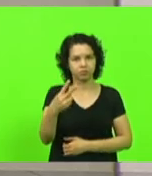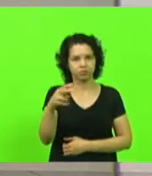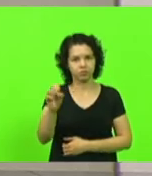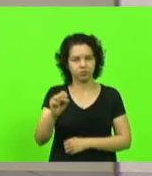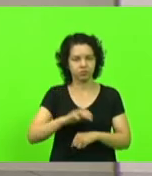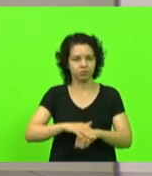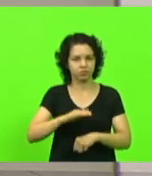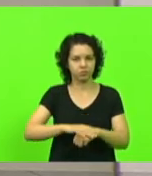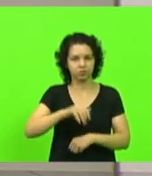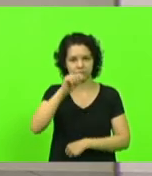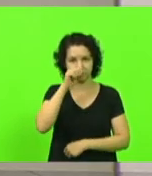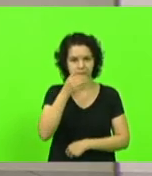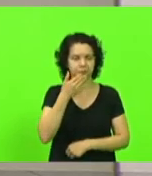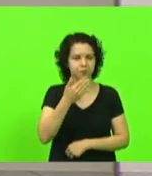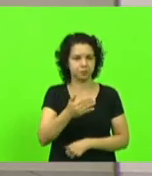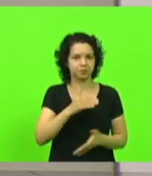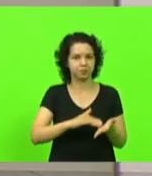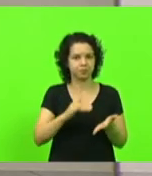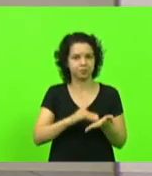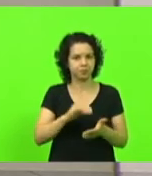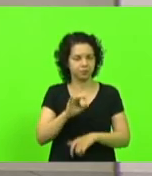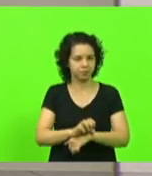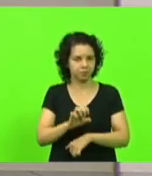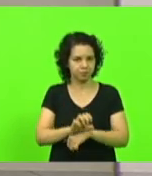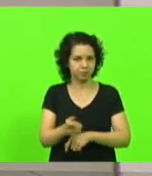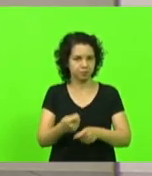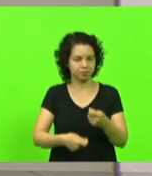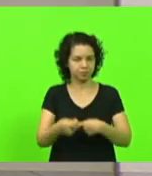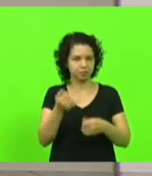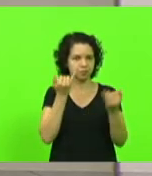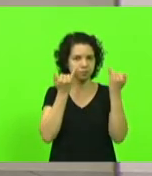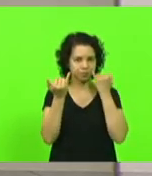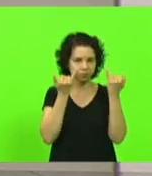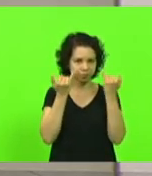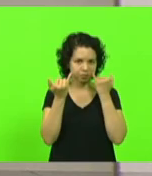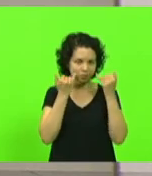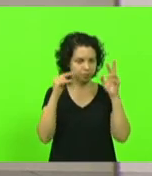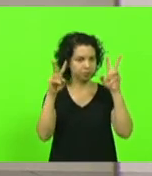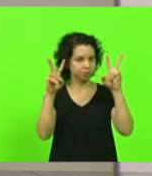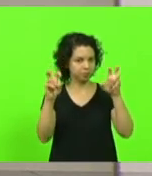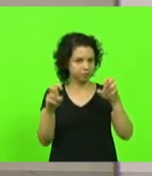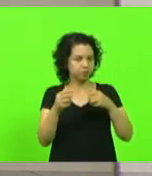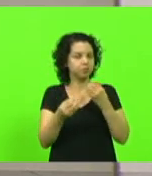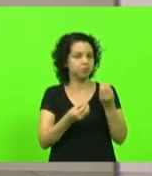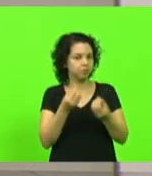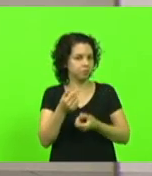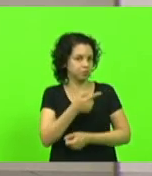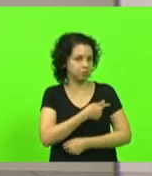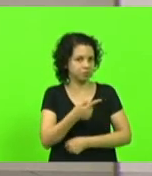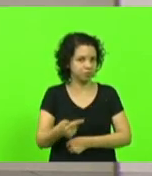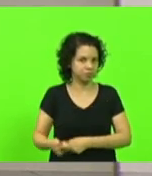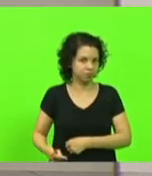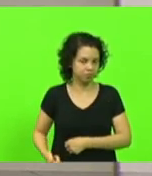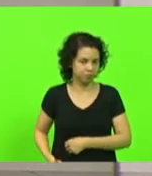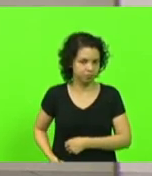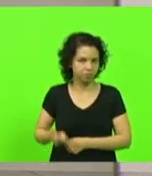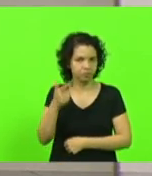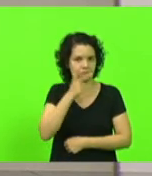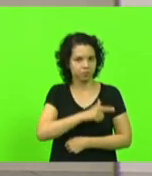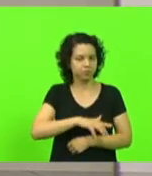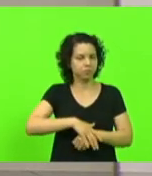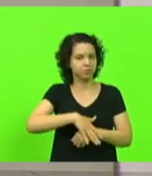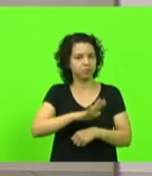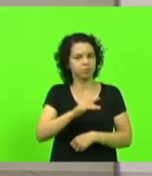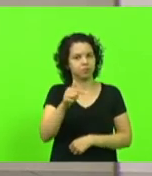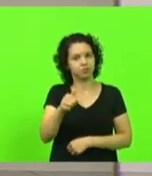Amin, solicitando ao secretário de Estado da Administração informações acerca de como o governo do Estado alcançou mais de 631 milhões